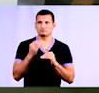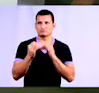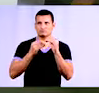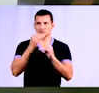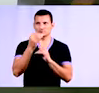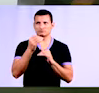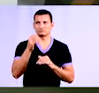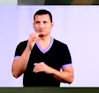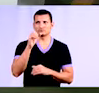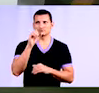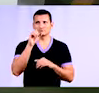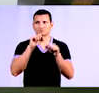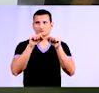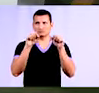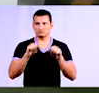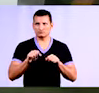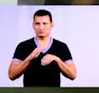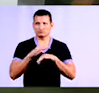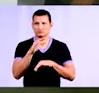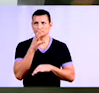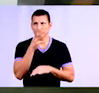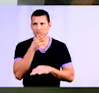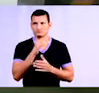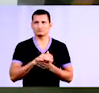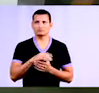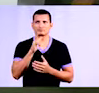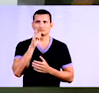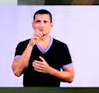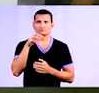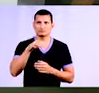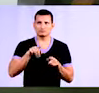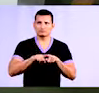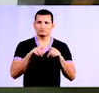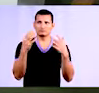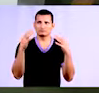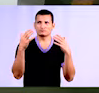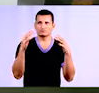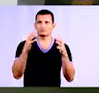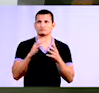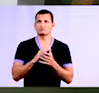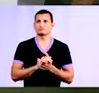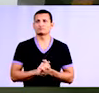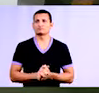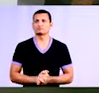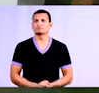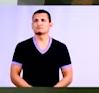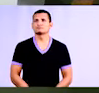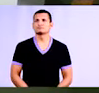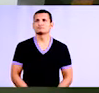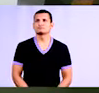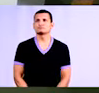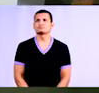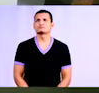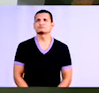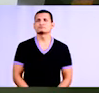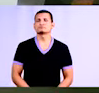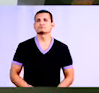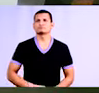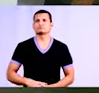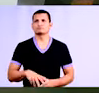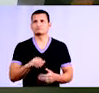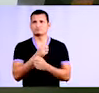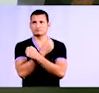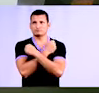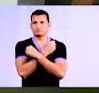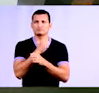lento. Guajará, inclusive Guajará, parabenizou a gente aqui, professora, que gostaram muito da explicação. Né? Um abraço a Guajará, minha terra